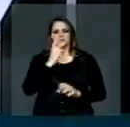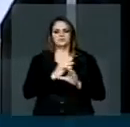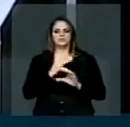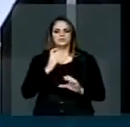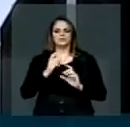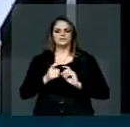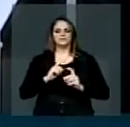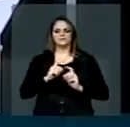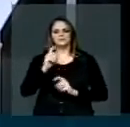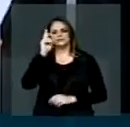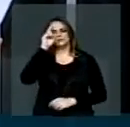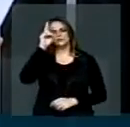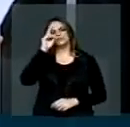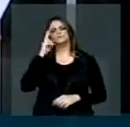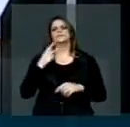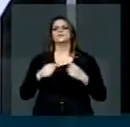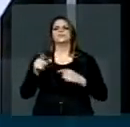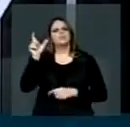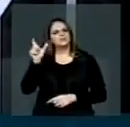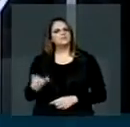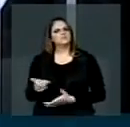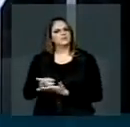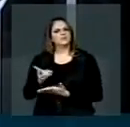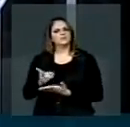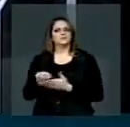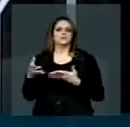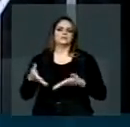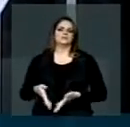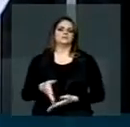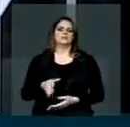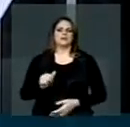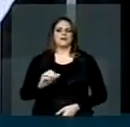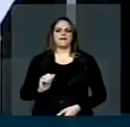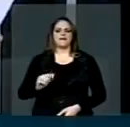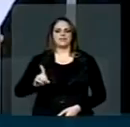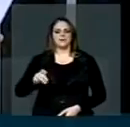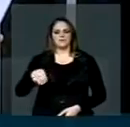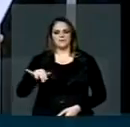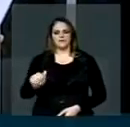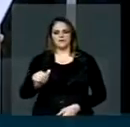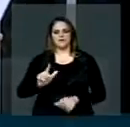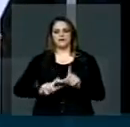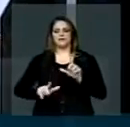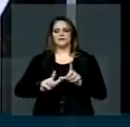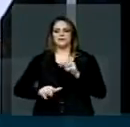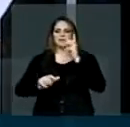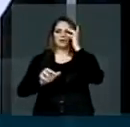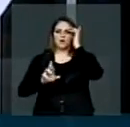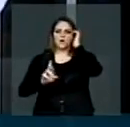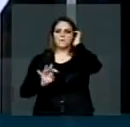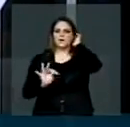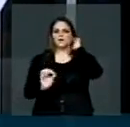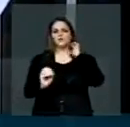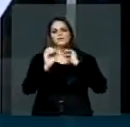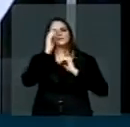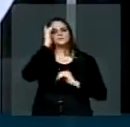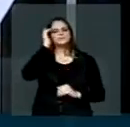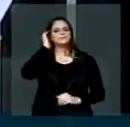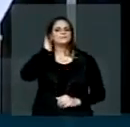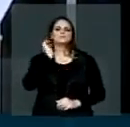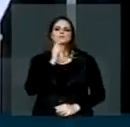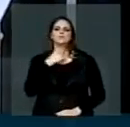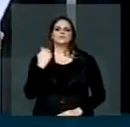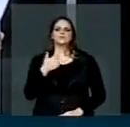professor, historiador e político, além de membro da Academia Brasileira de Letras, Roberto Simonsen, patrono da indústria nacional,